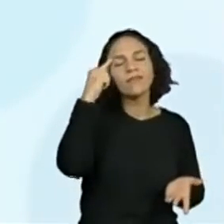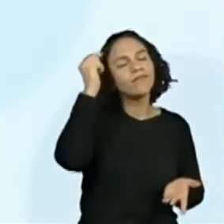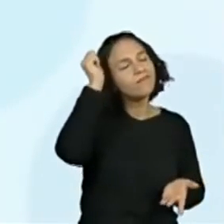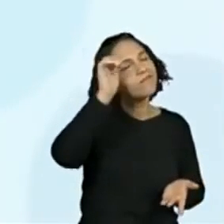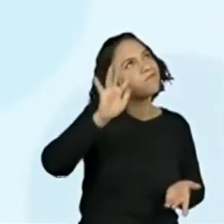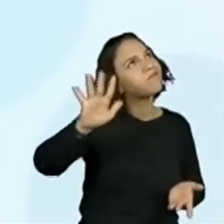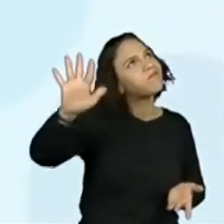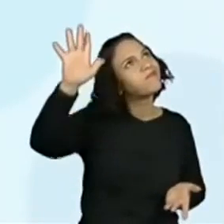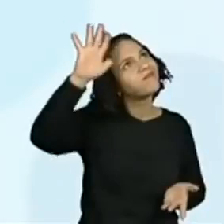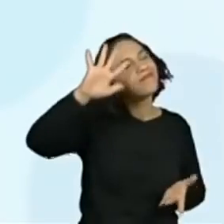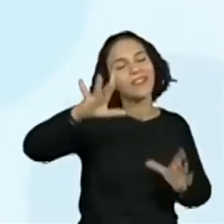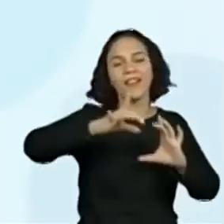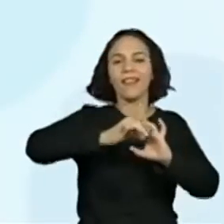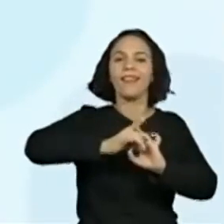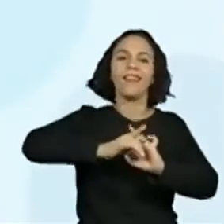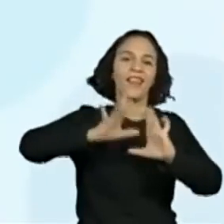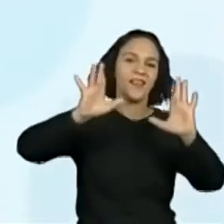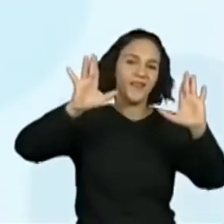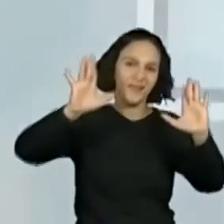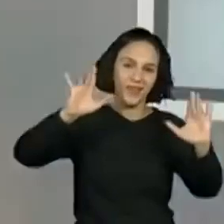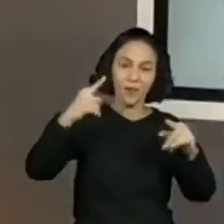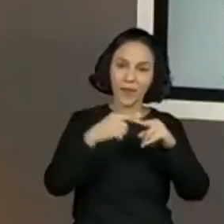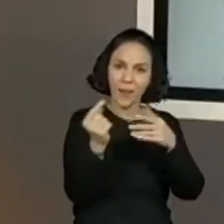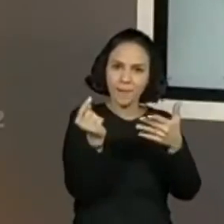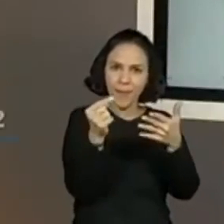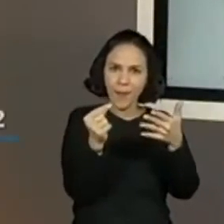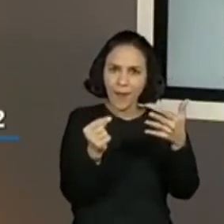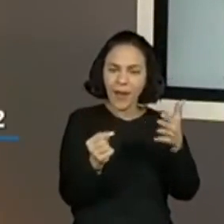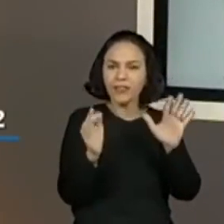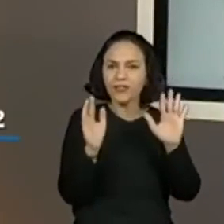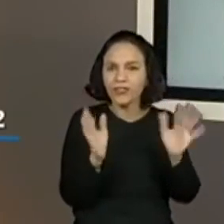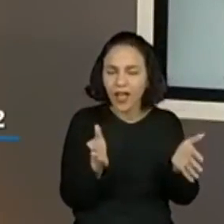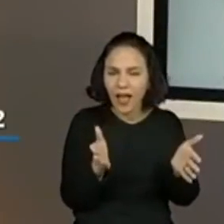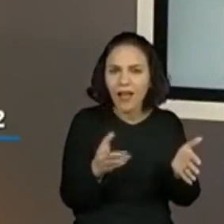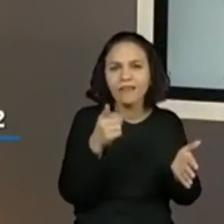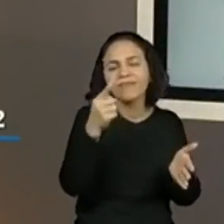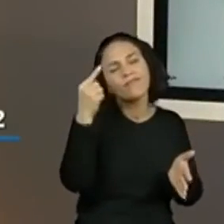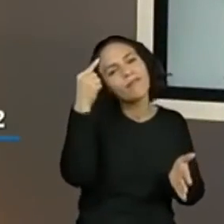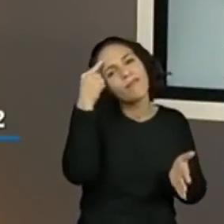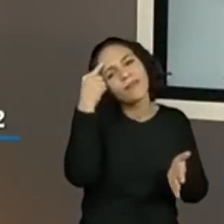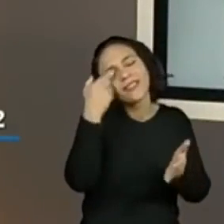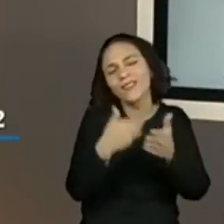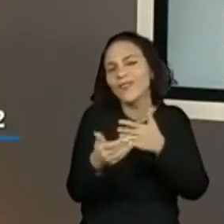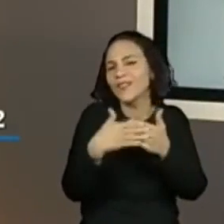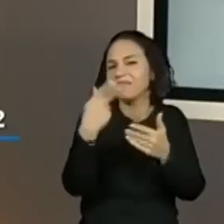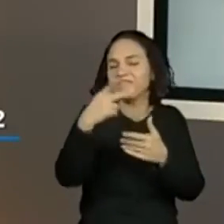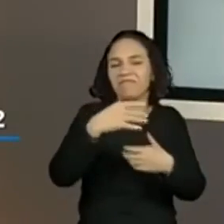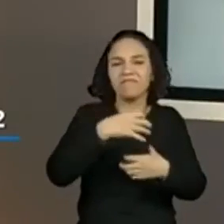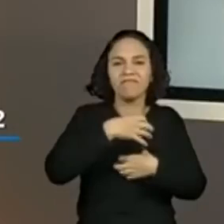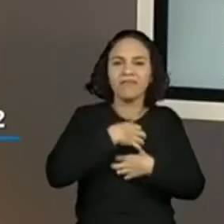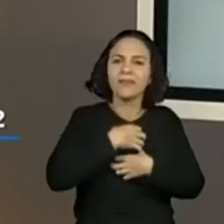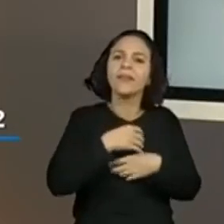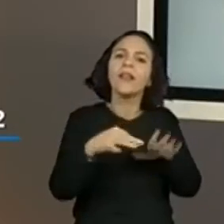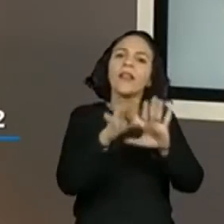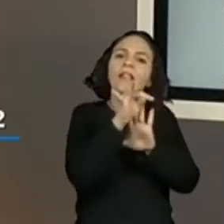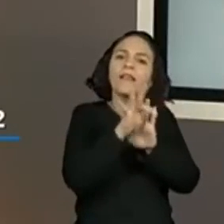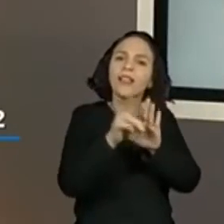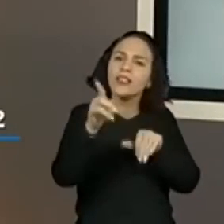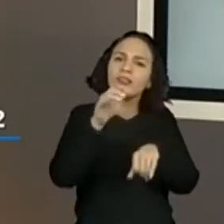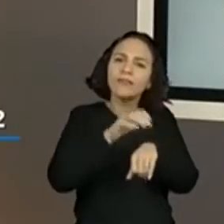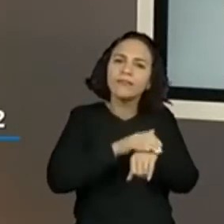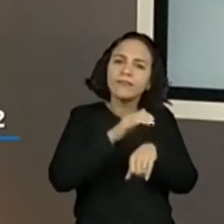sua imaginação. Sim. A partir desses tópicos, você vai dar asa para a sua imaginação e vai fazer um texto de